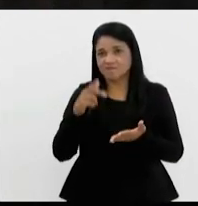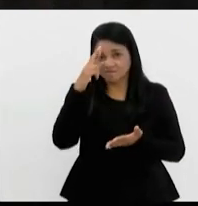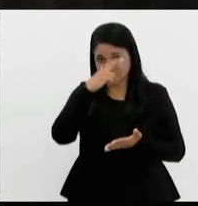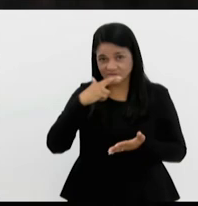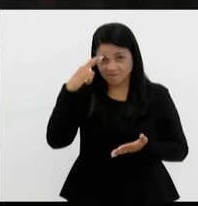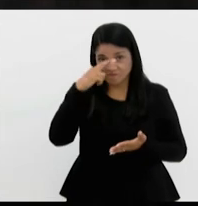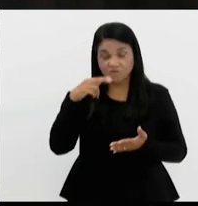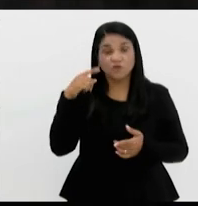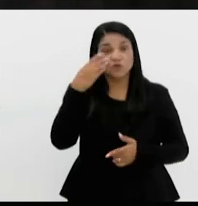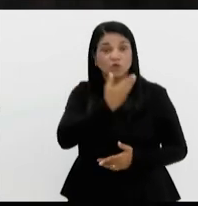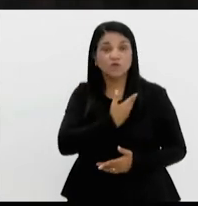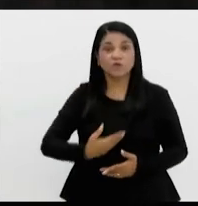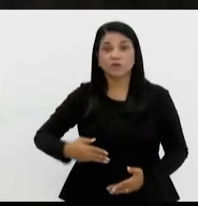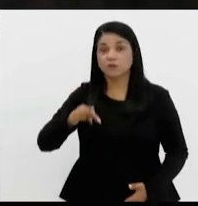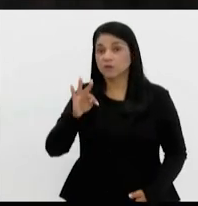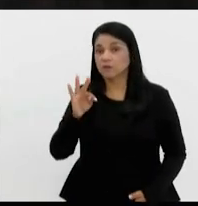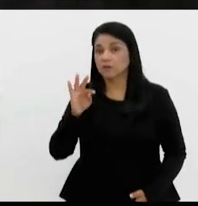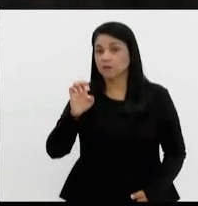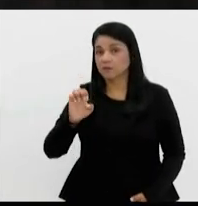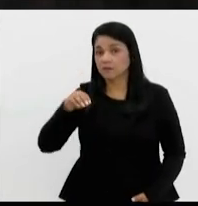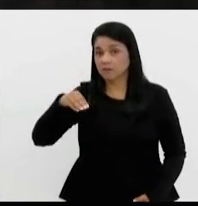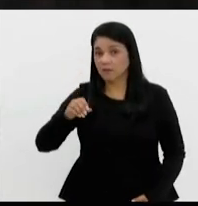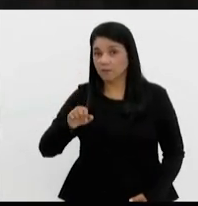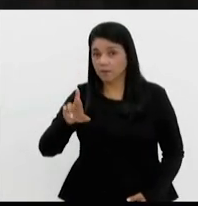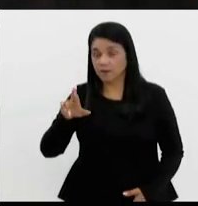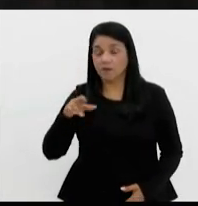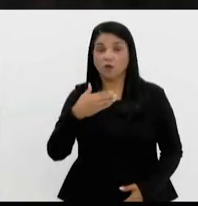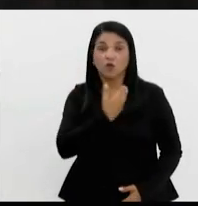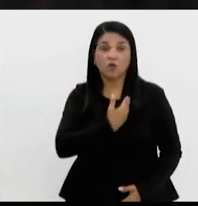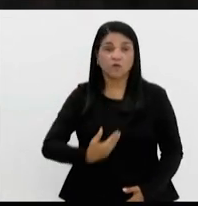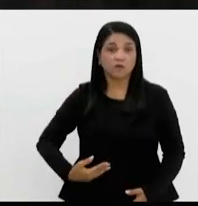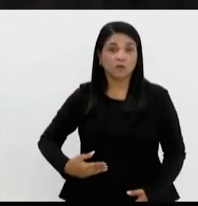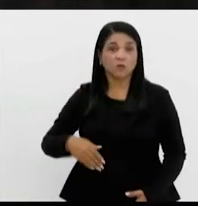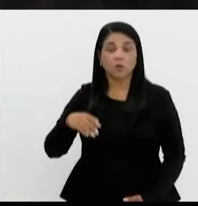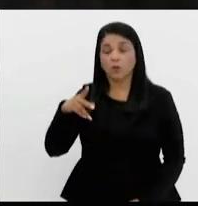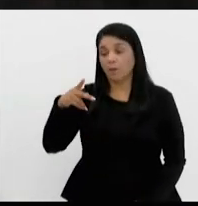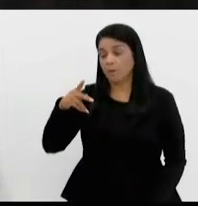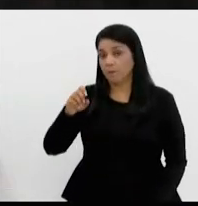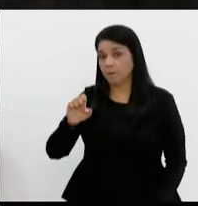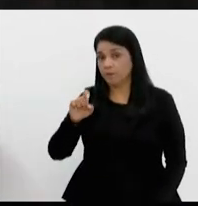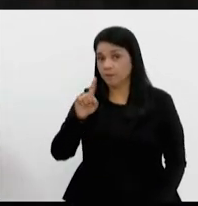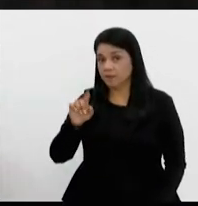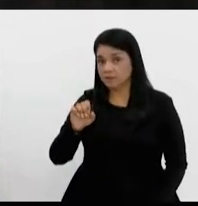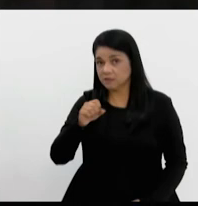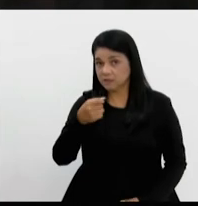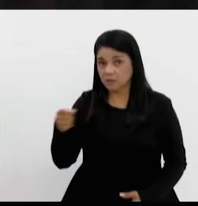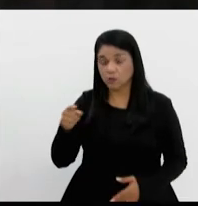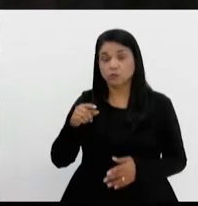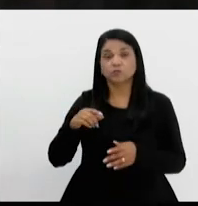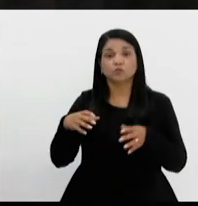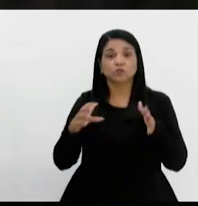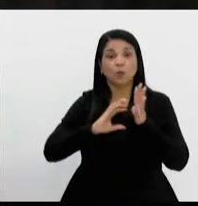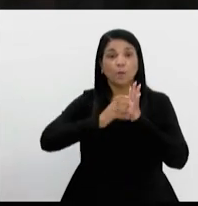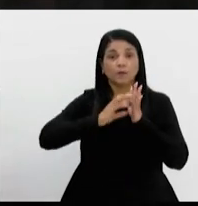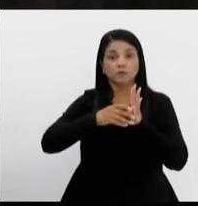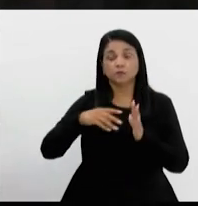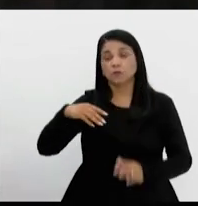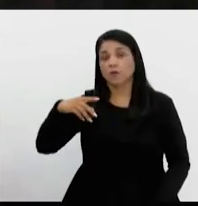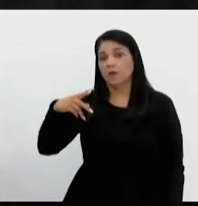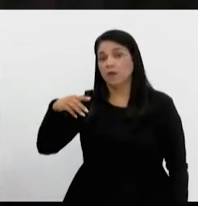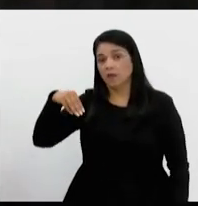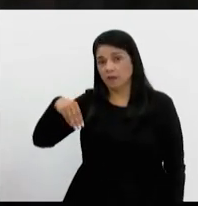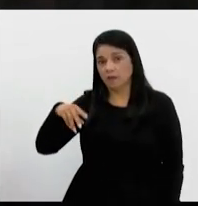E o governador era o governador Pezão, ambos do MDB. Só para dizer que não há